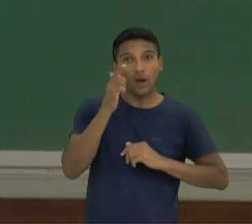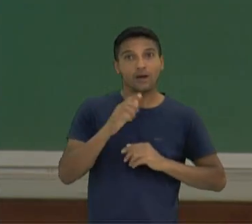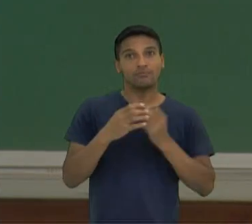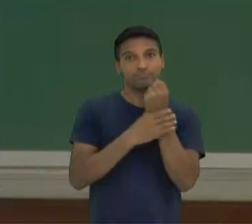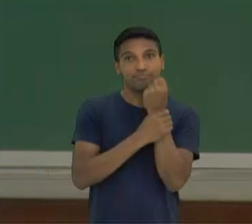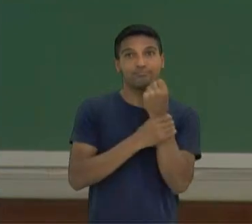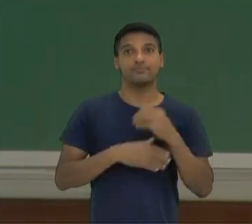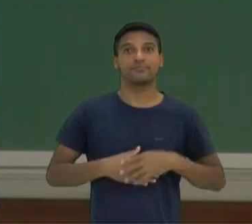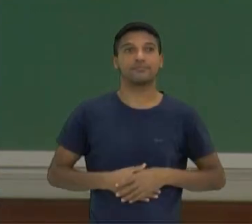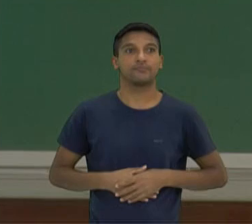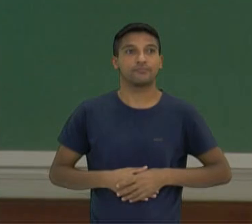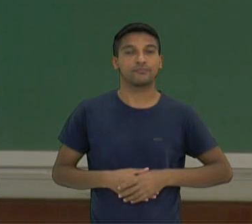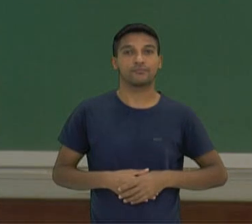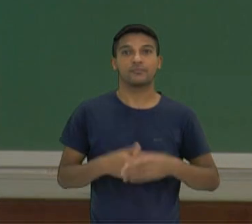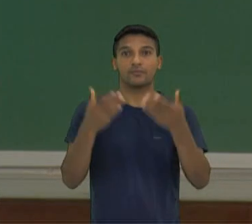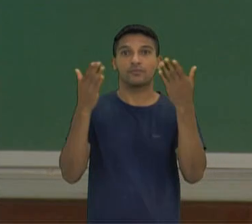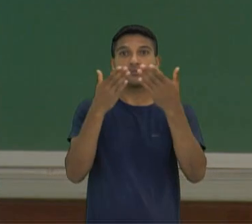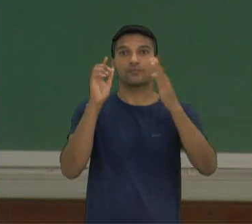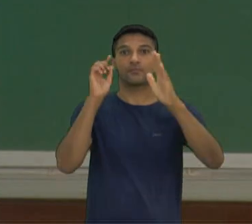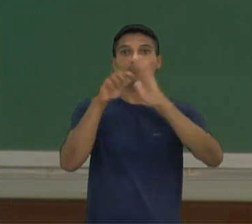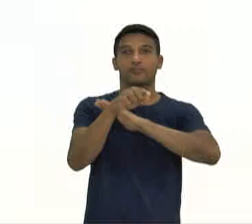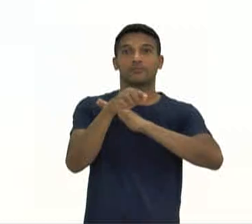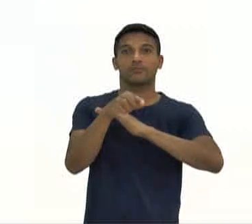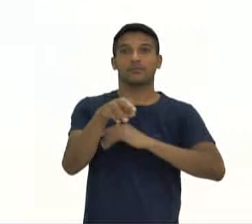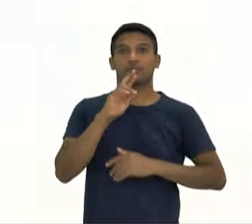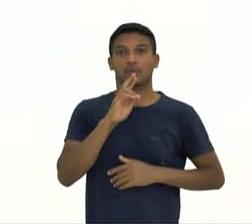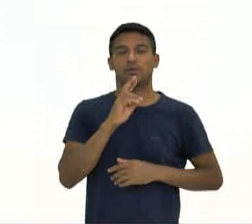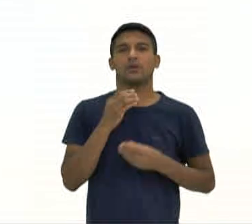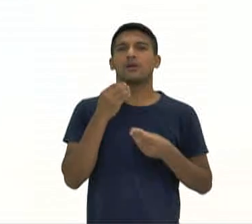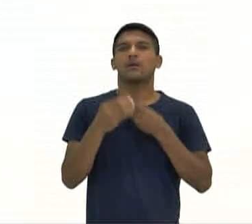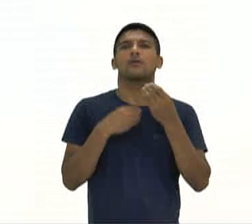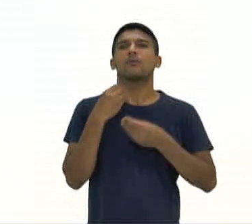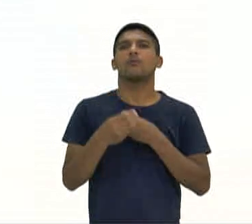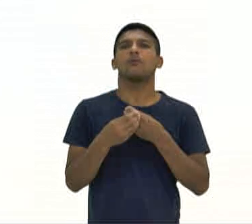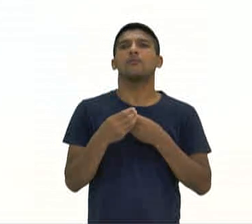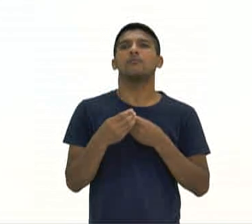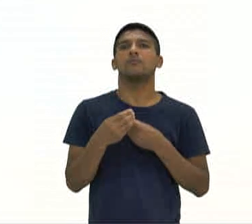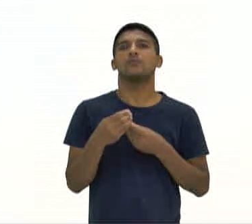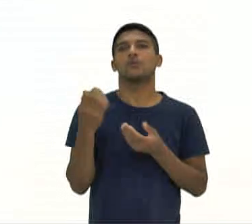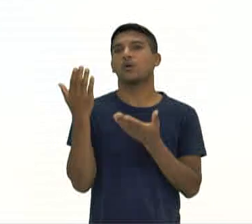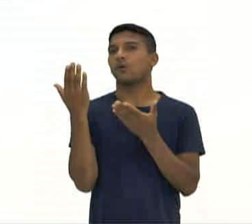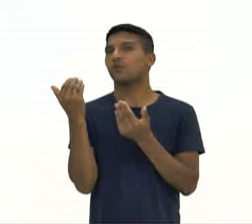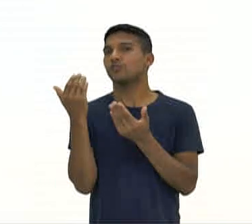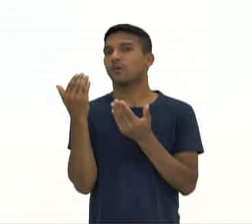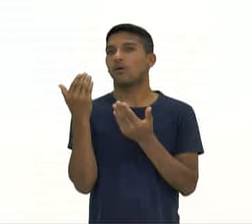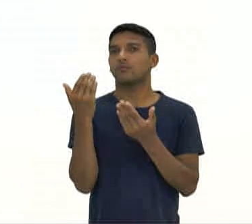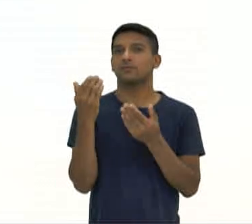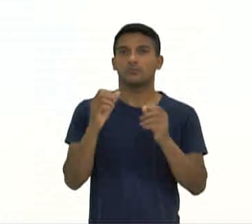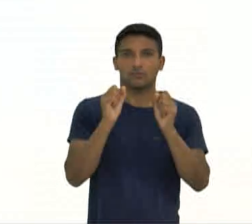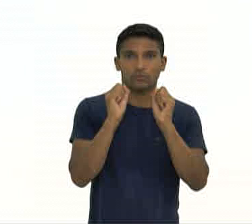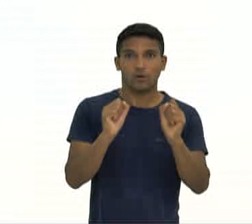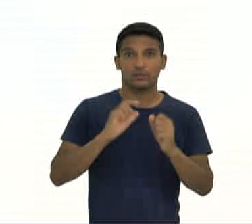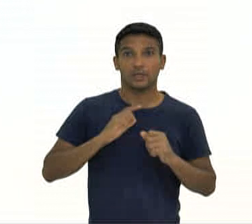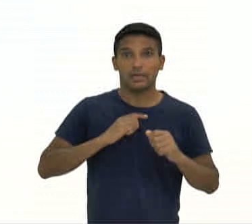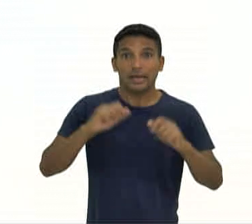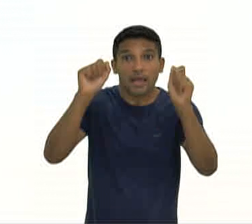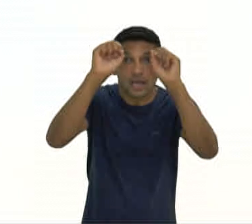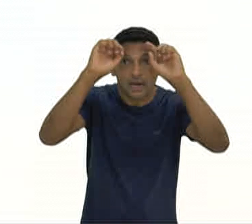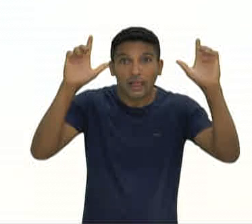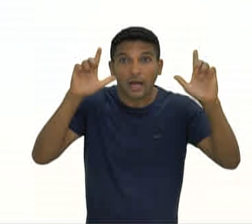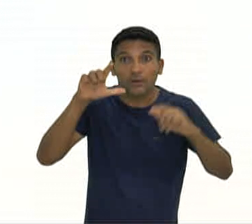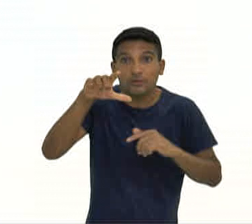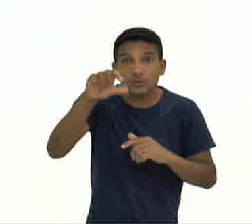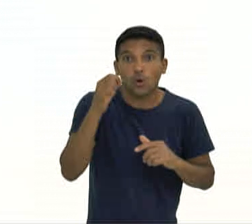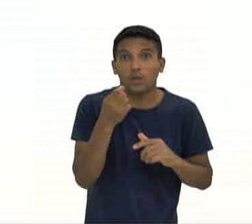às perguntas e respostas. Como os jovens podem ter clareza sobre qual carreira seguir?